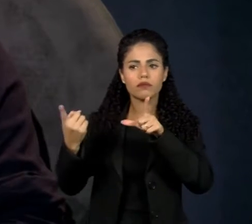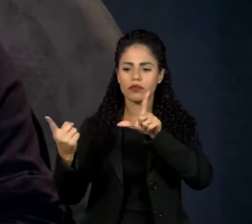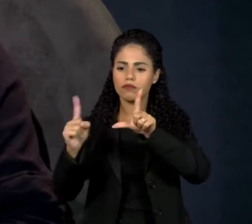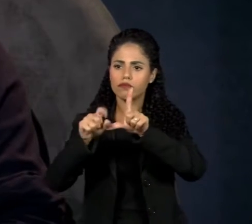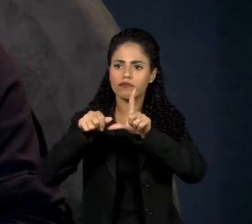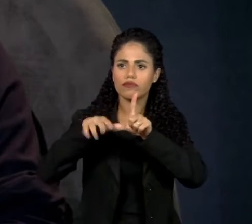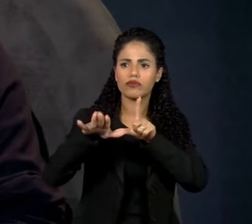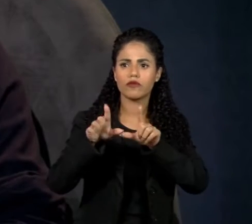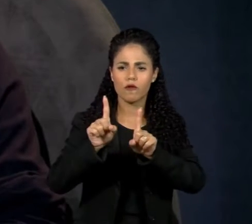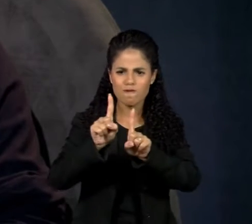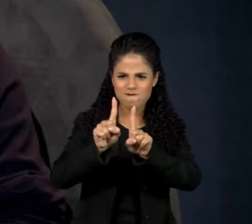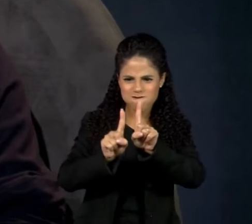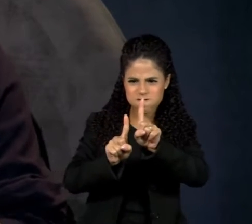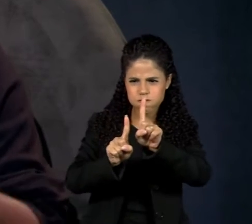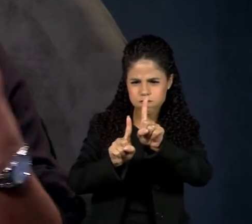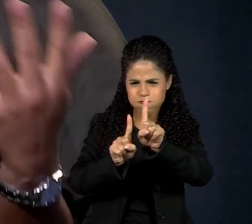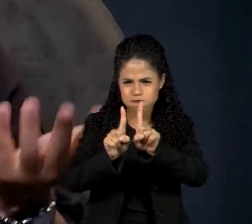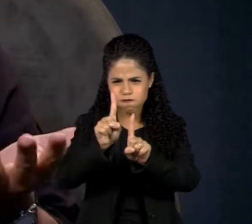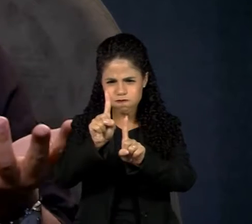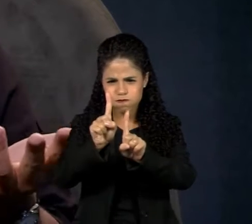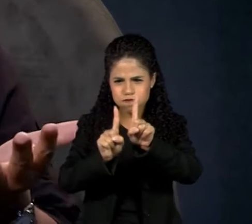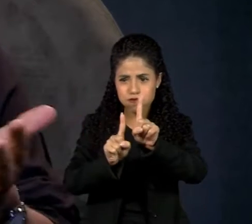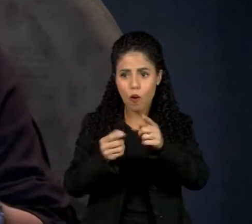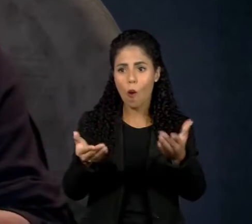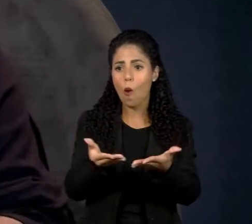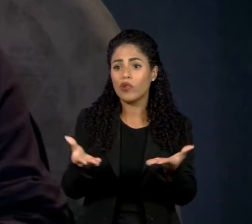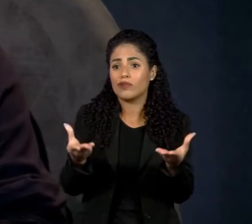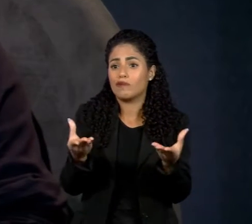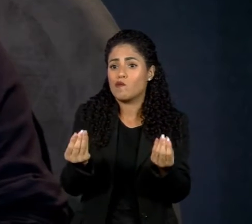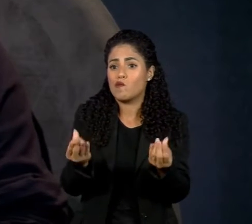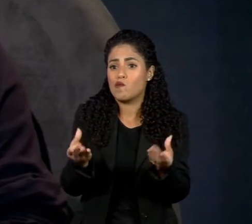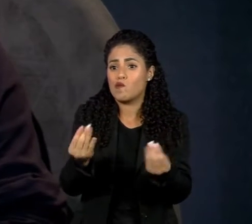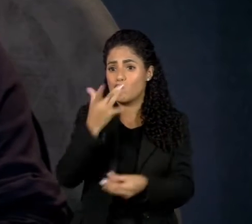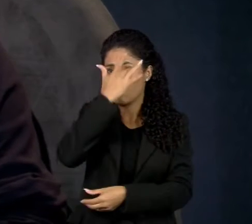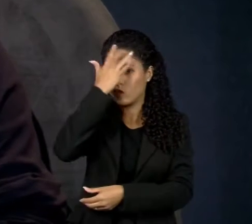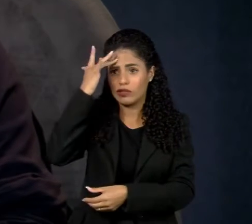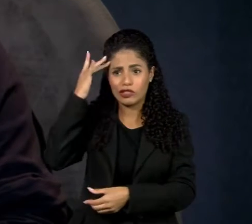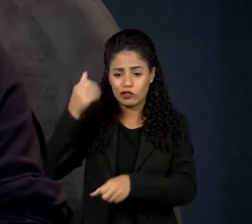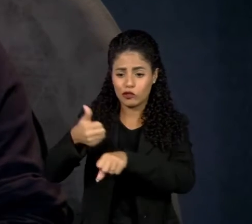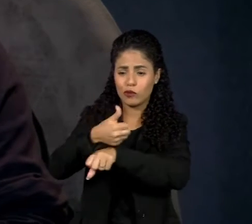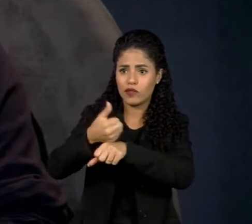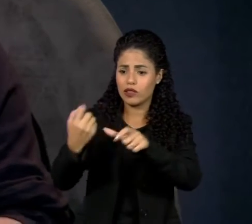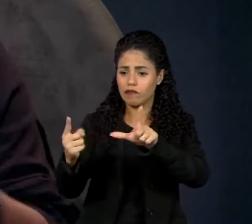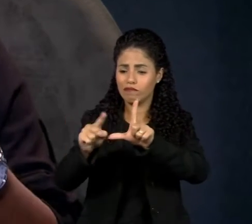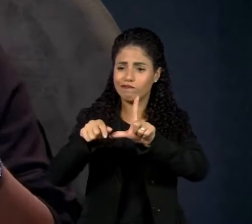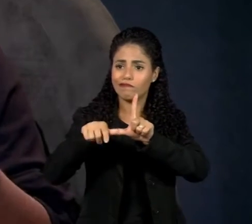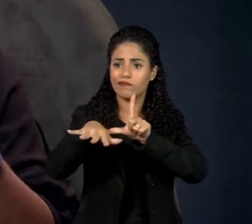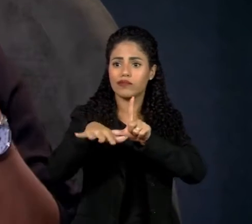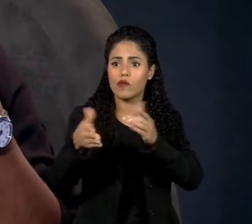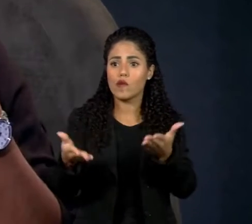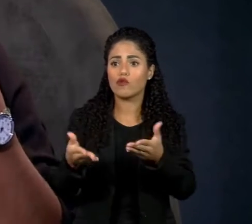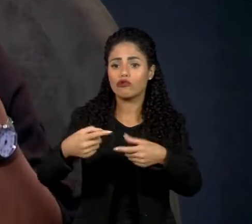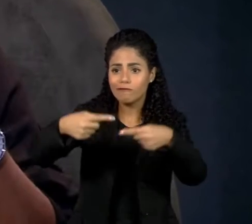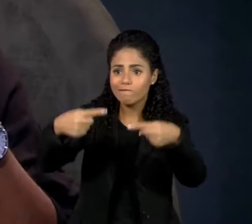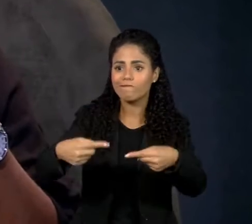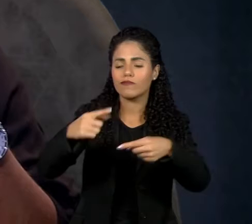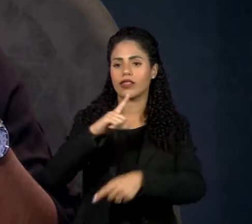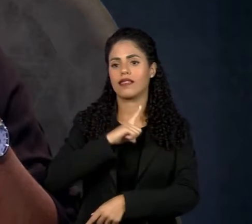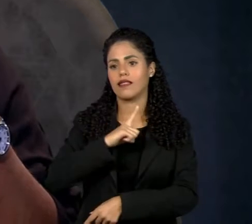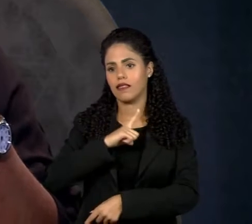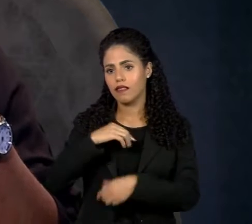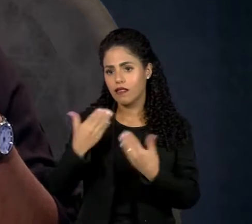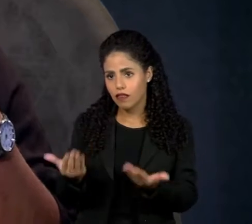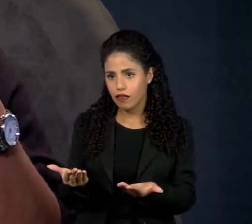muito competitivo, porque somos muitos hoje, né? Sim. Então, um dos maiores desafios como agência,